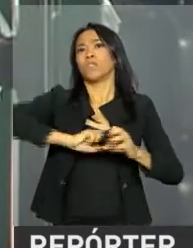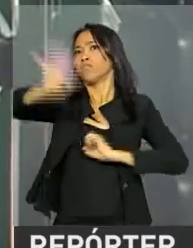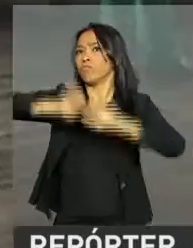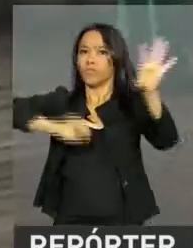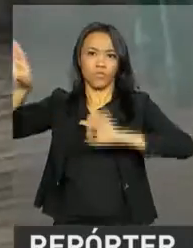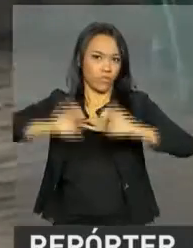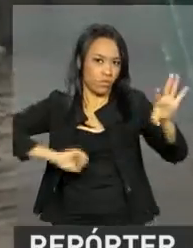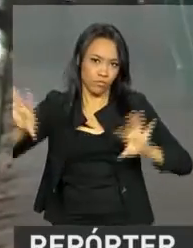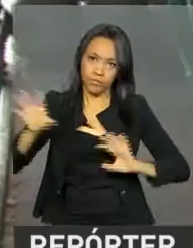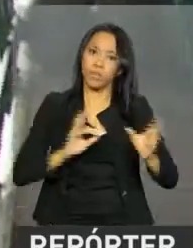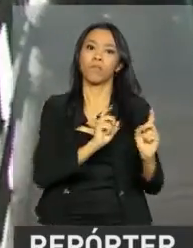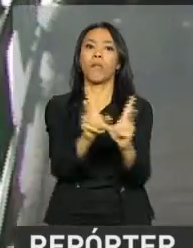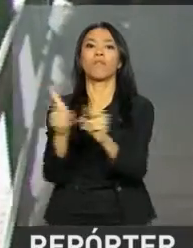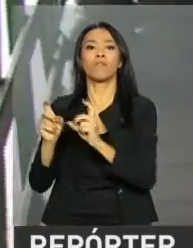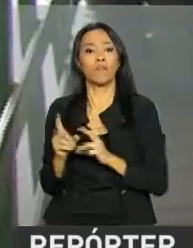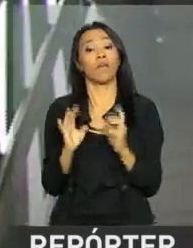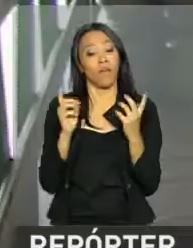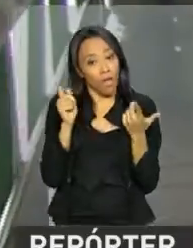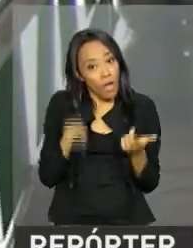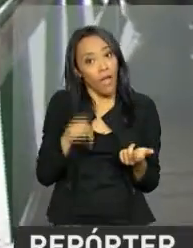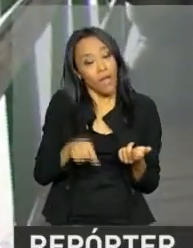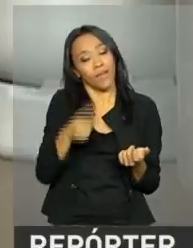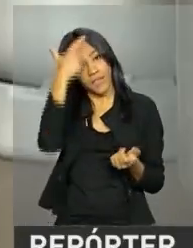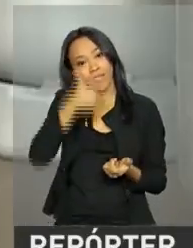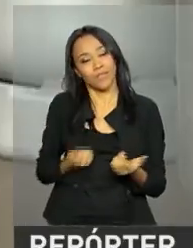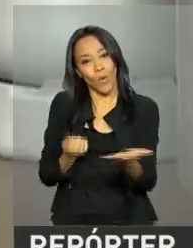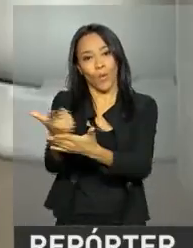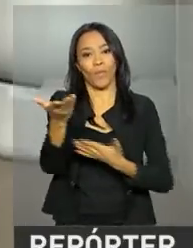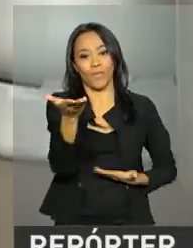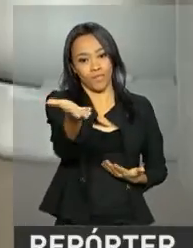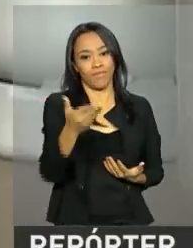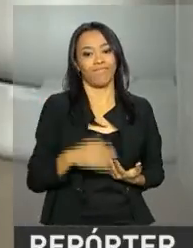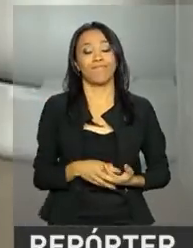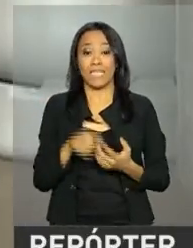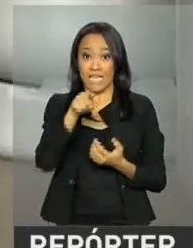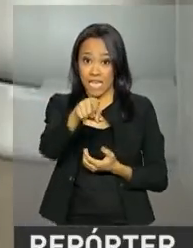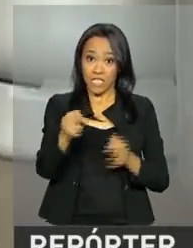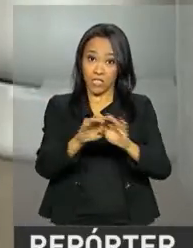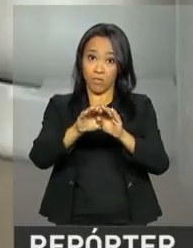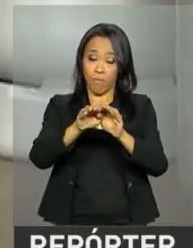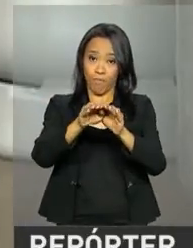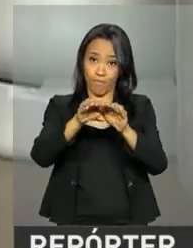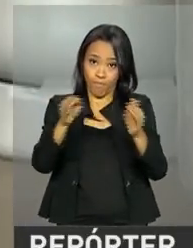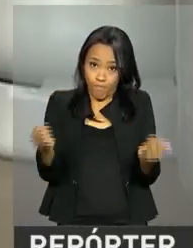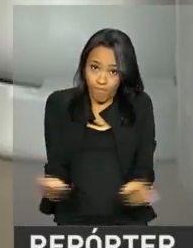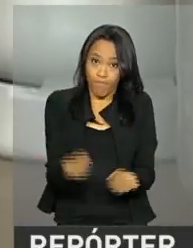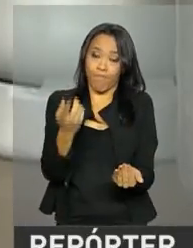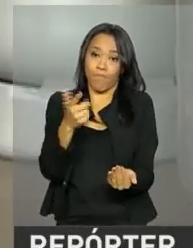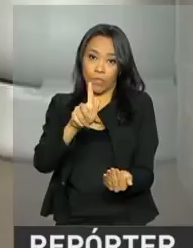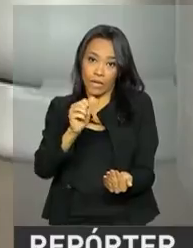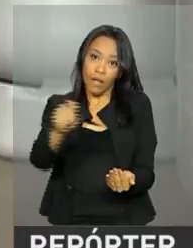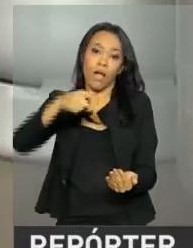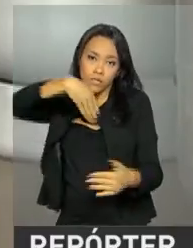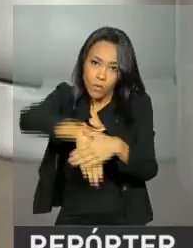revendas de onde são comercializados para os consumidores como todo o combustível os botijões devem ser armazenados